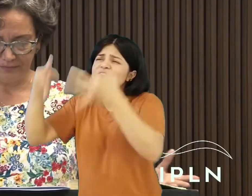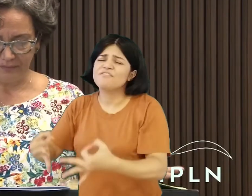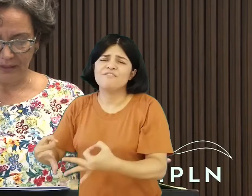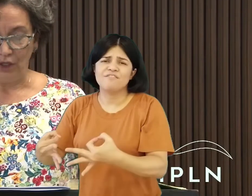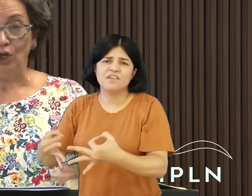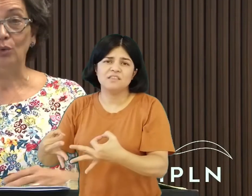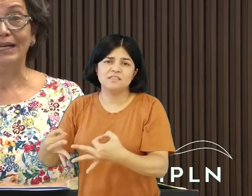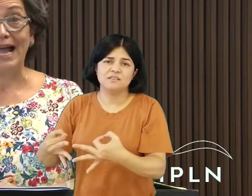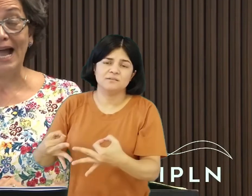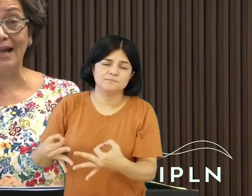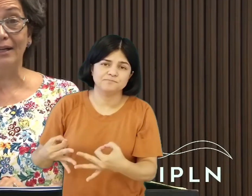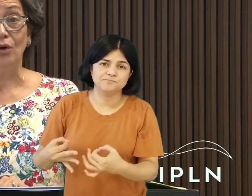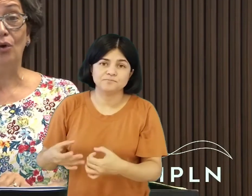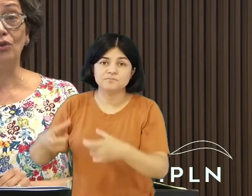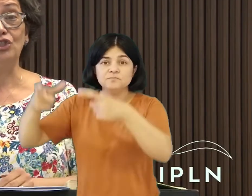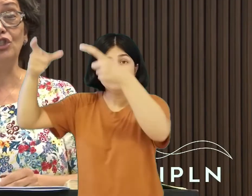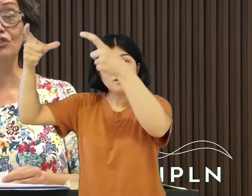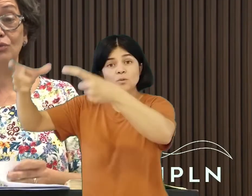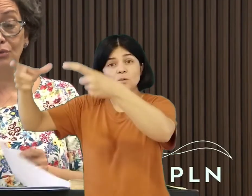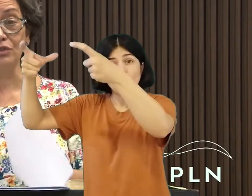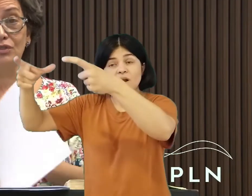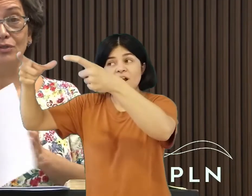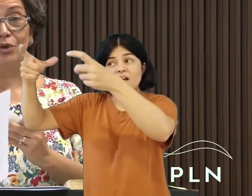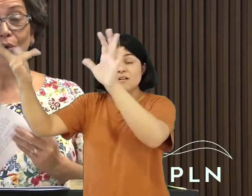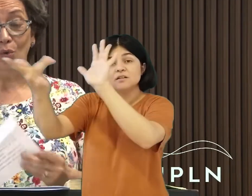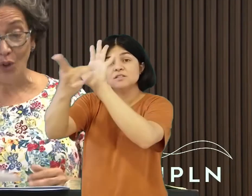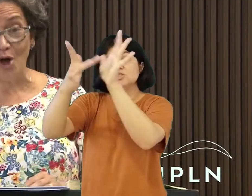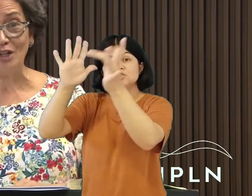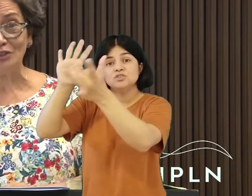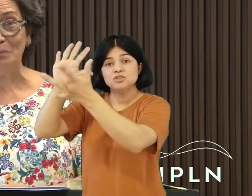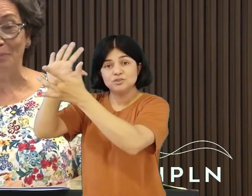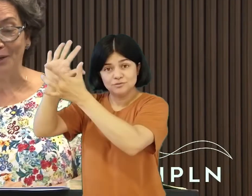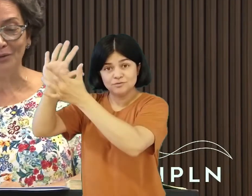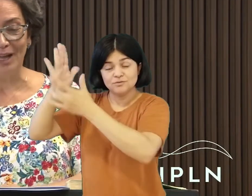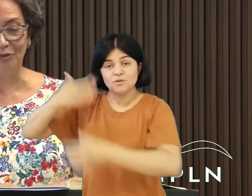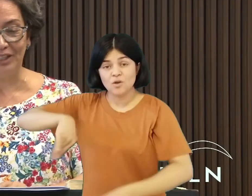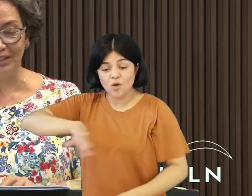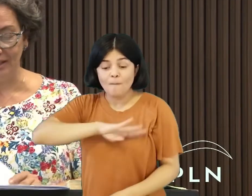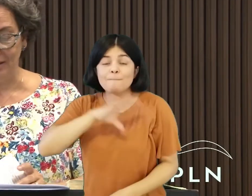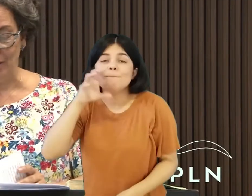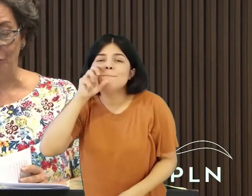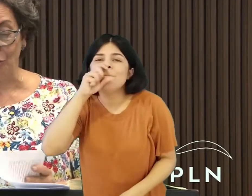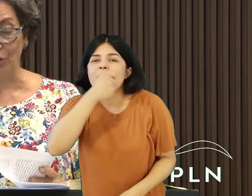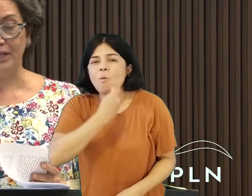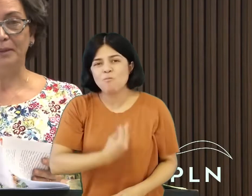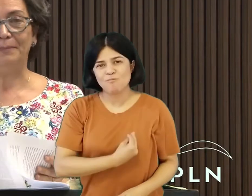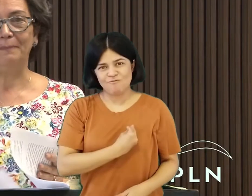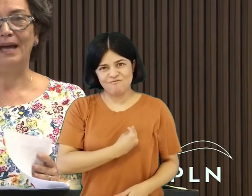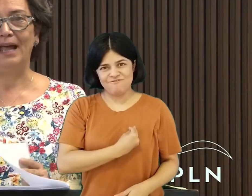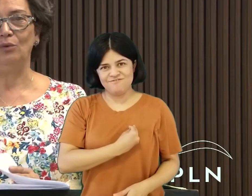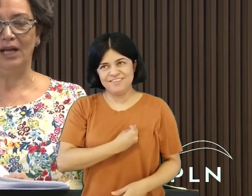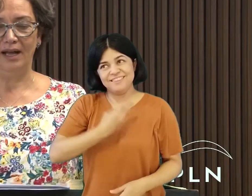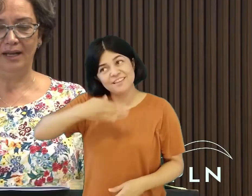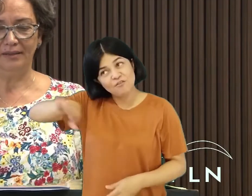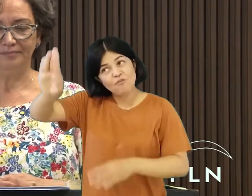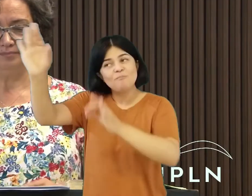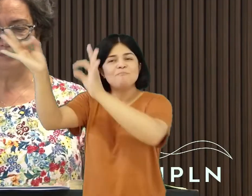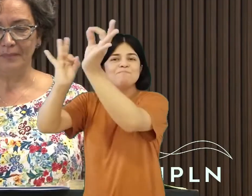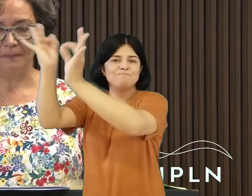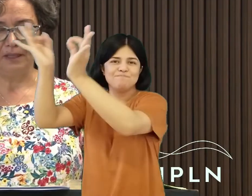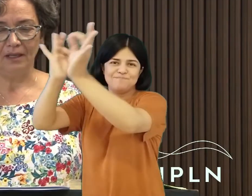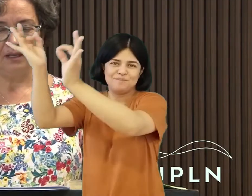completa. Lugar onde Jesus, o nosso pão da vida, foi preparar